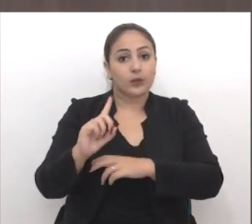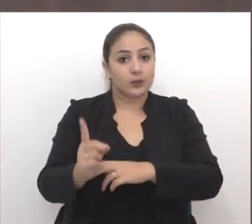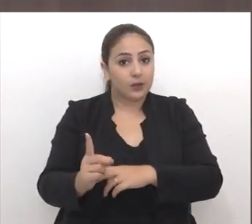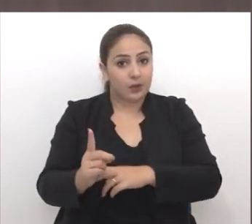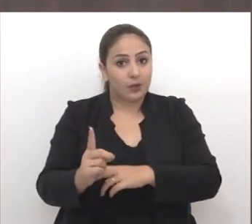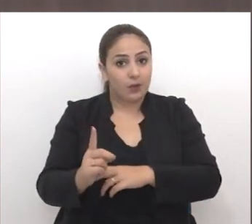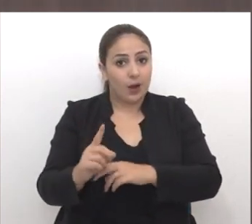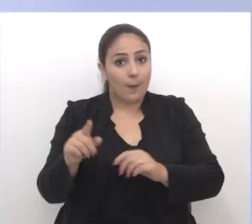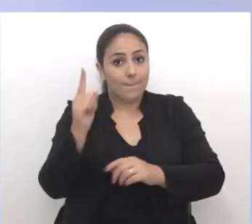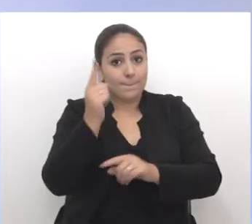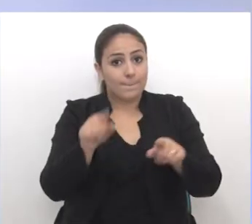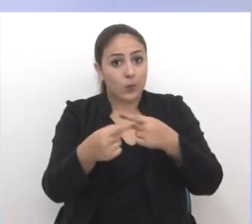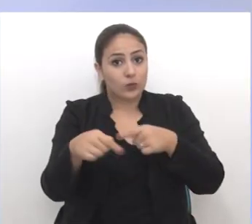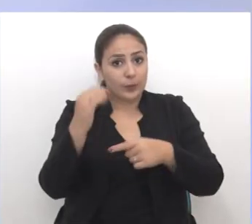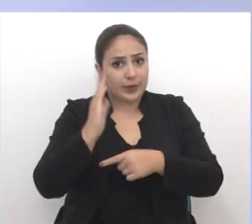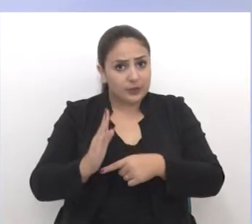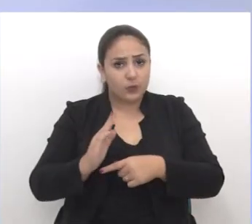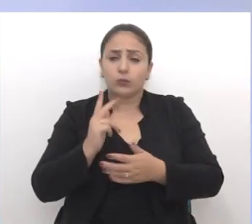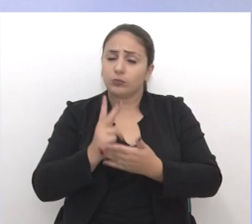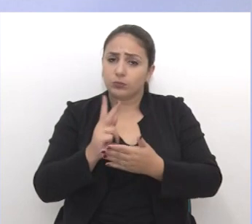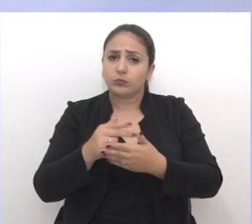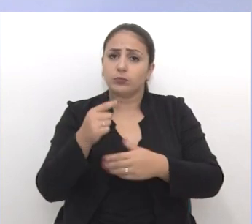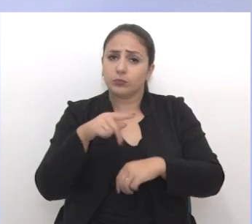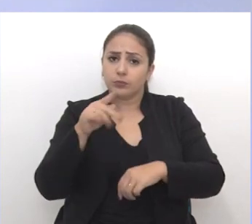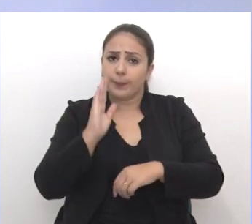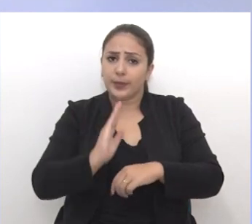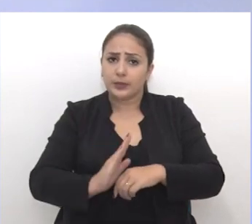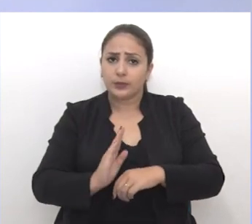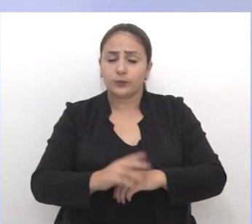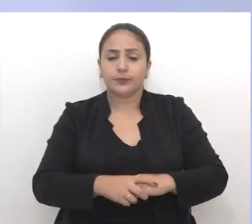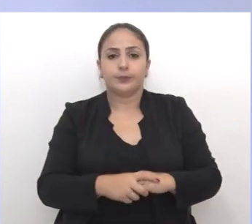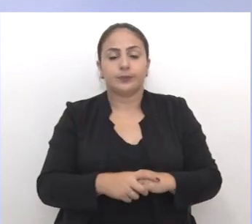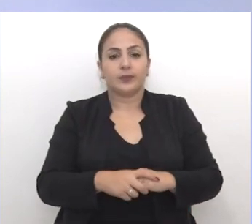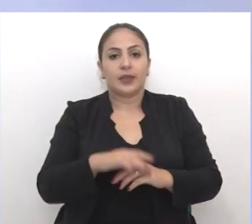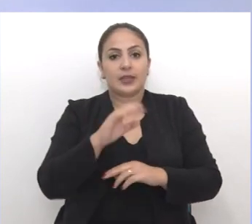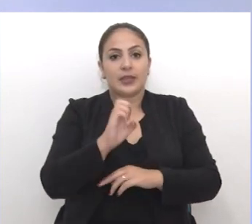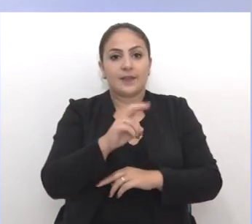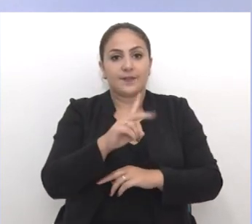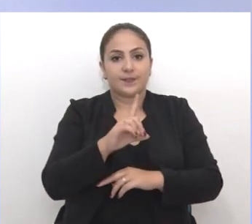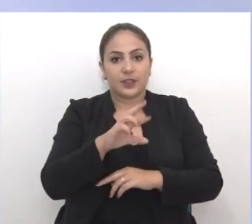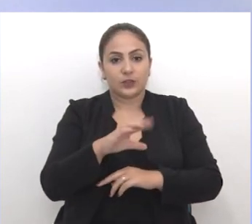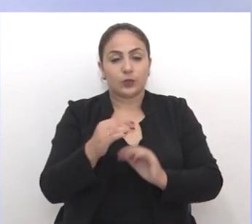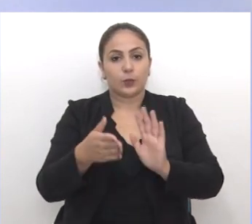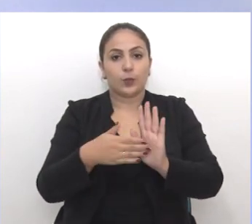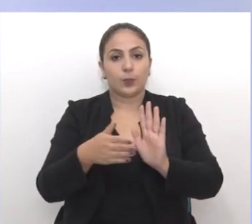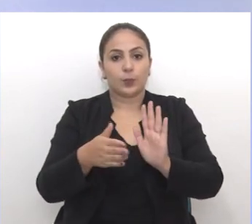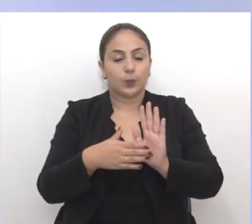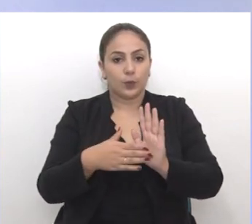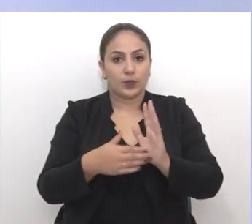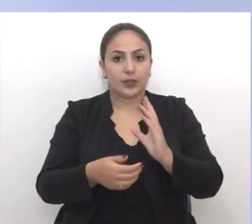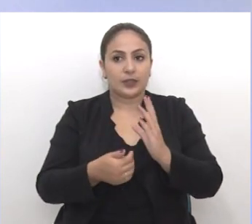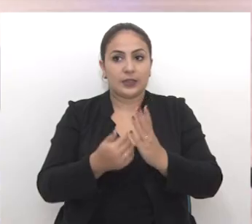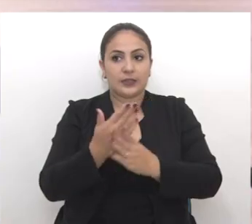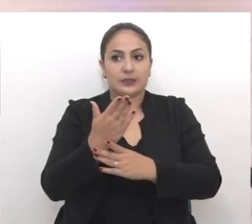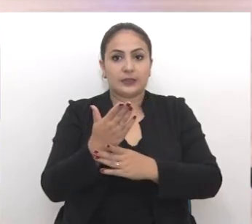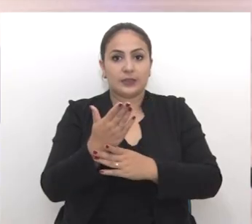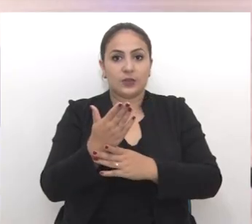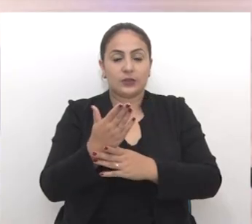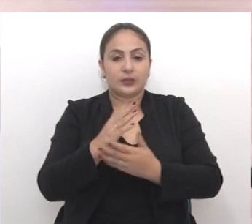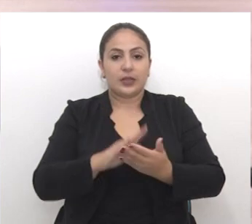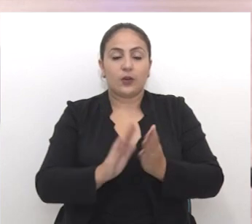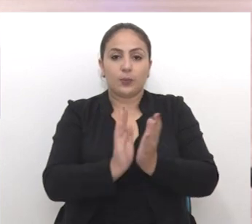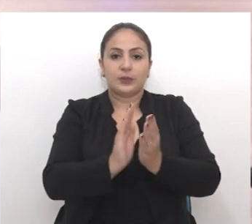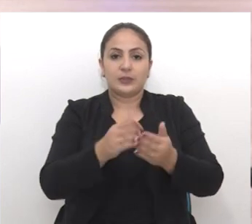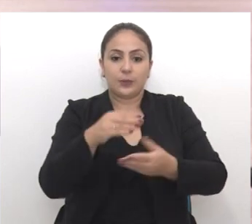deixar de ser patriota. Evandro Meirelles propõe criação da Frente Parlamentar Mista do Tradicionalismo. Nós temos